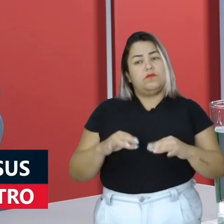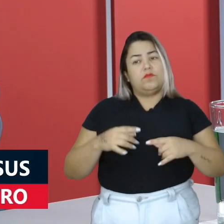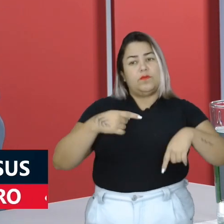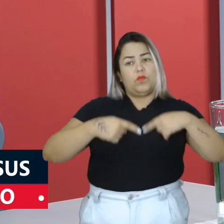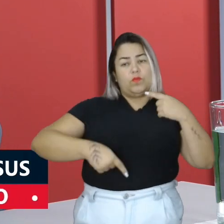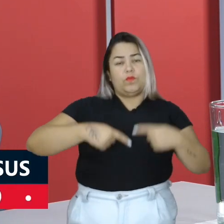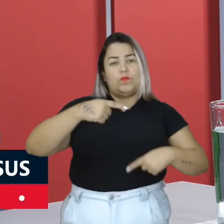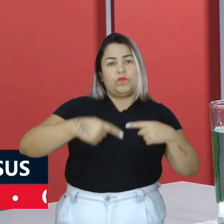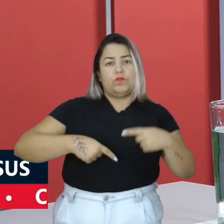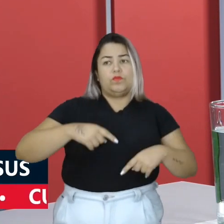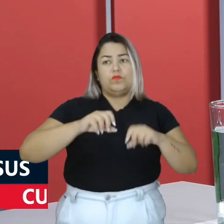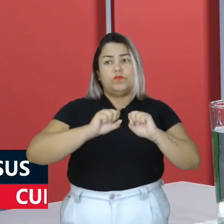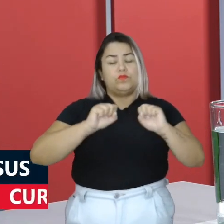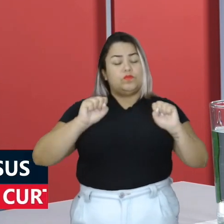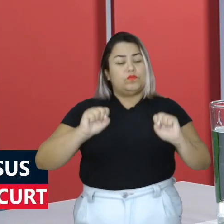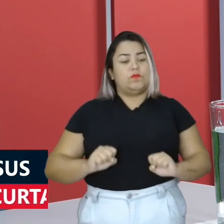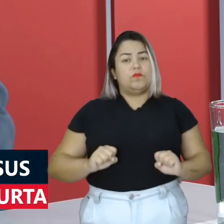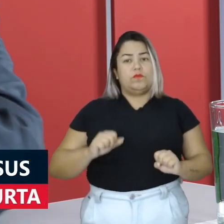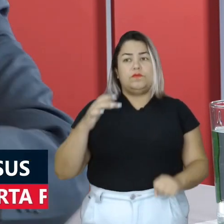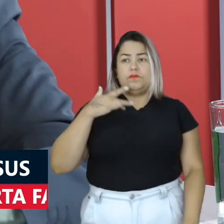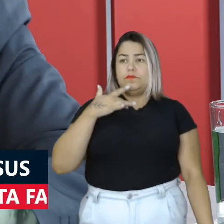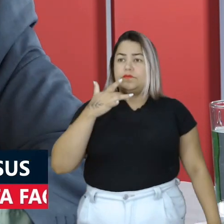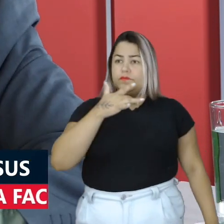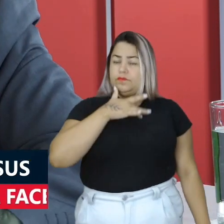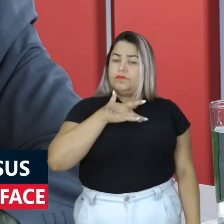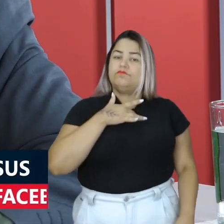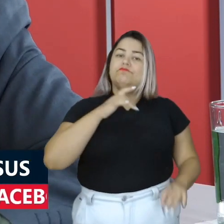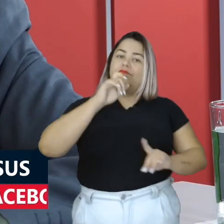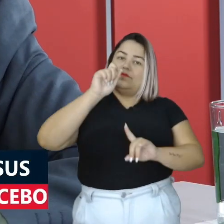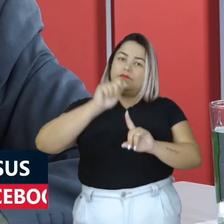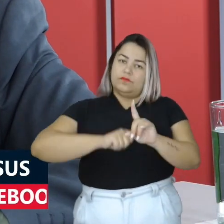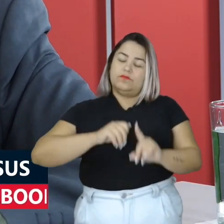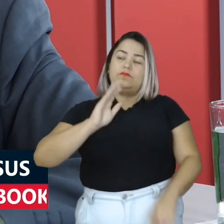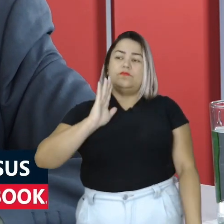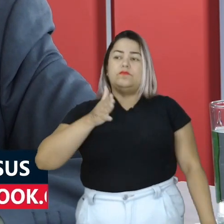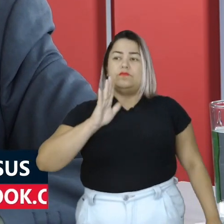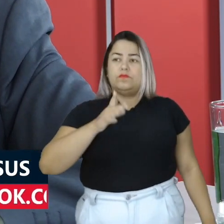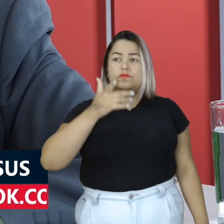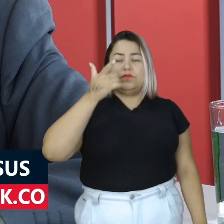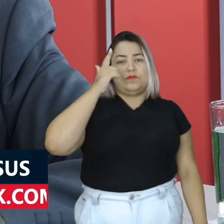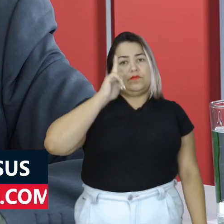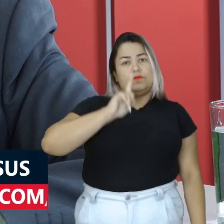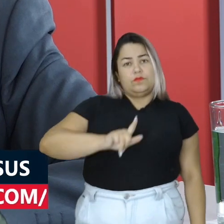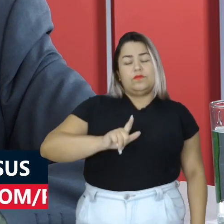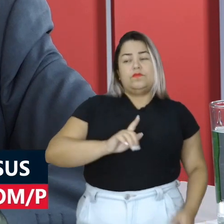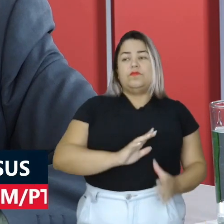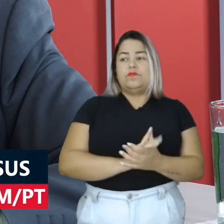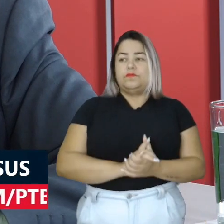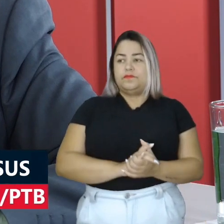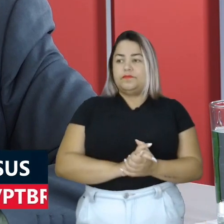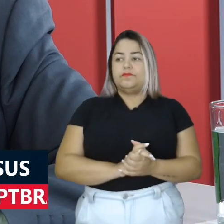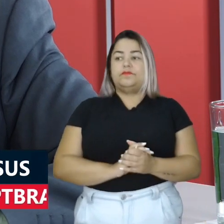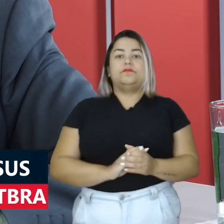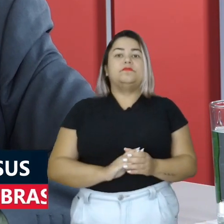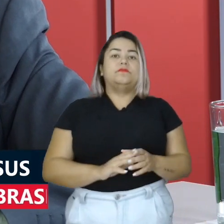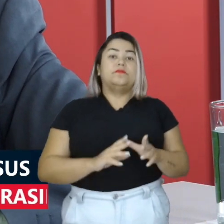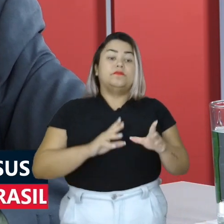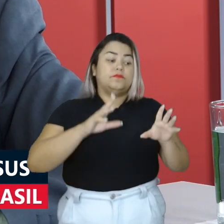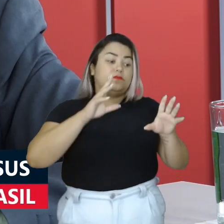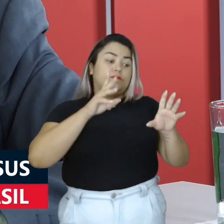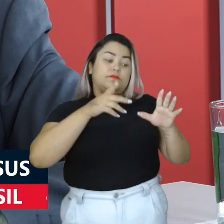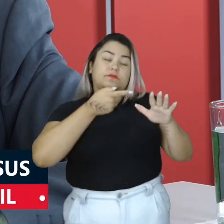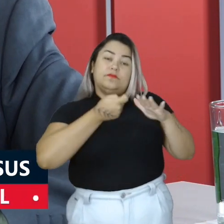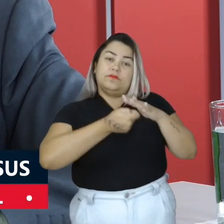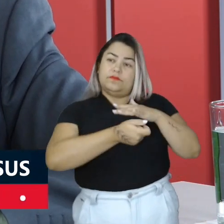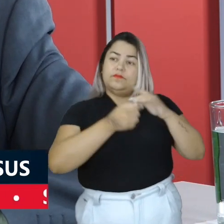político do Sistema Único de Saúde. E em poucos meses nós já conseguimos, olha quanta coisa boa, né? Falando de financiamento, com todas as